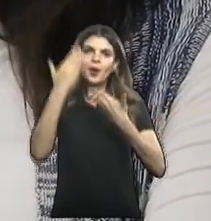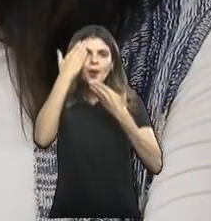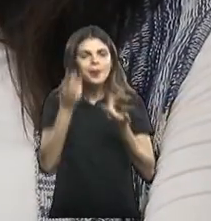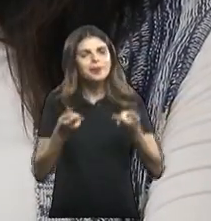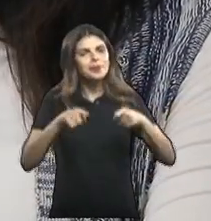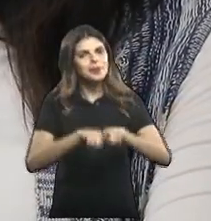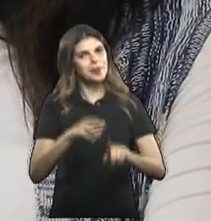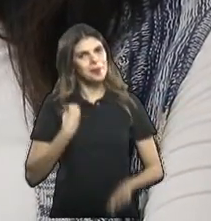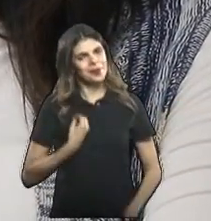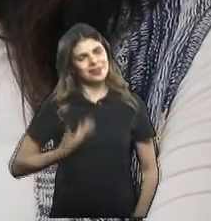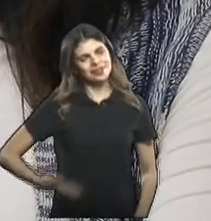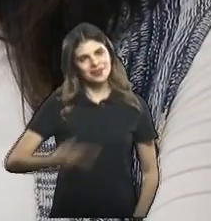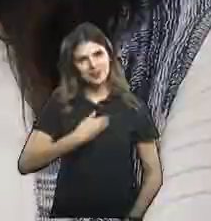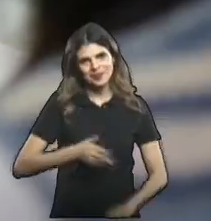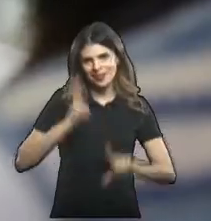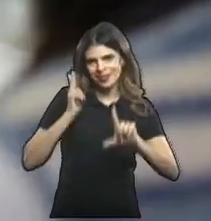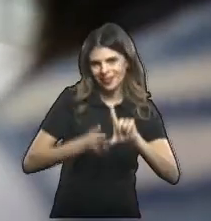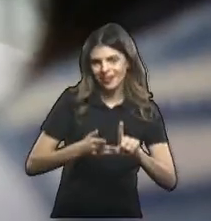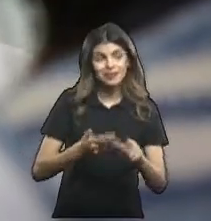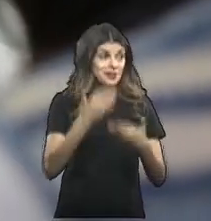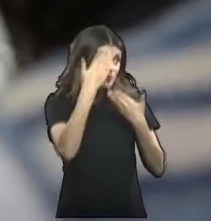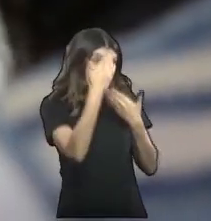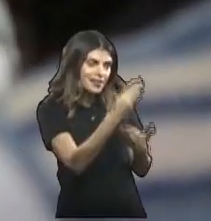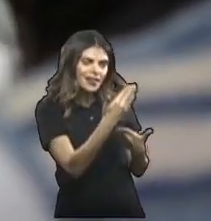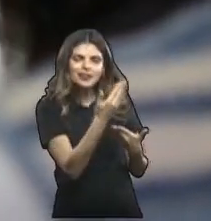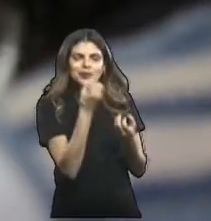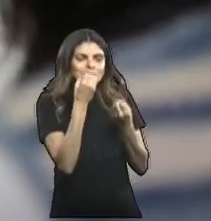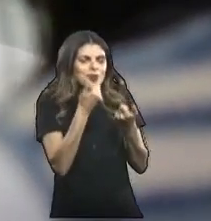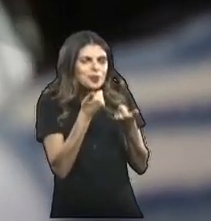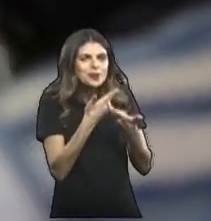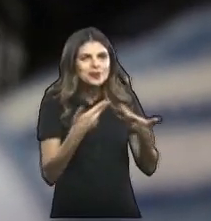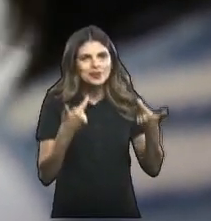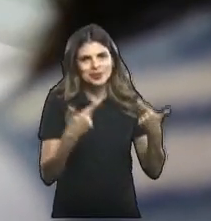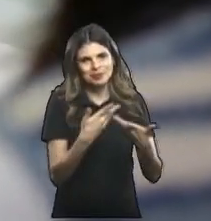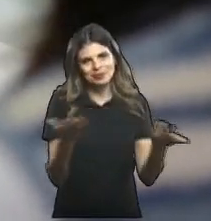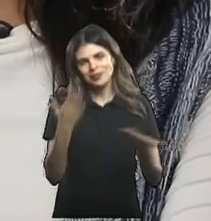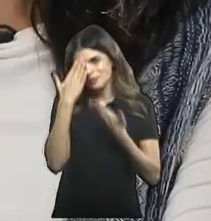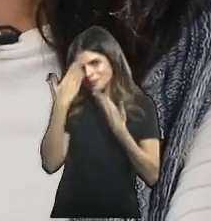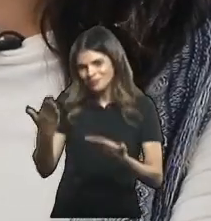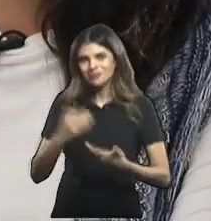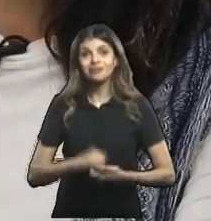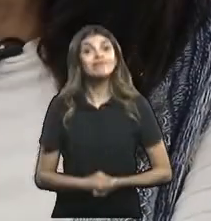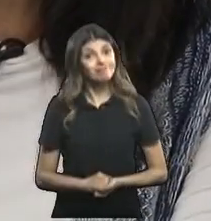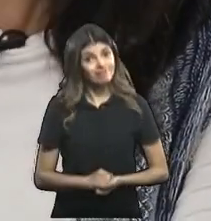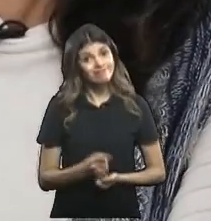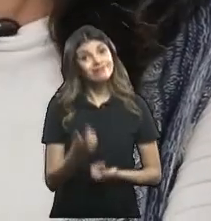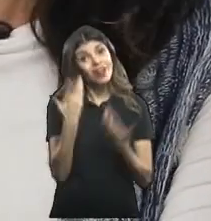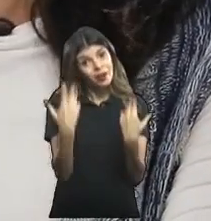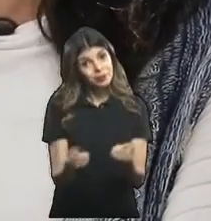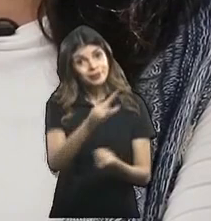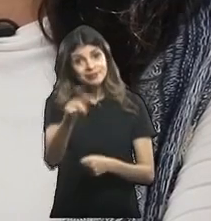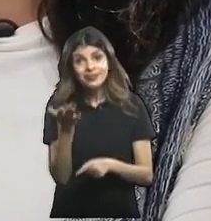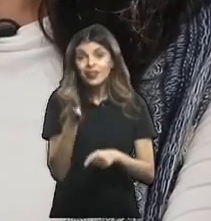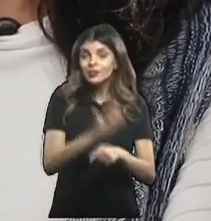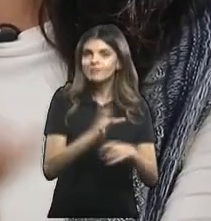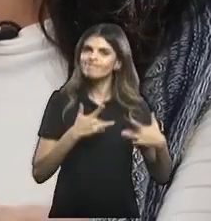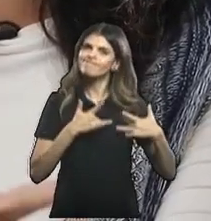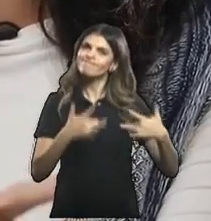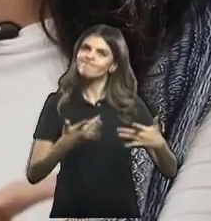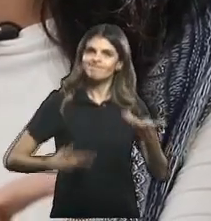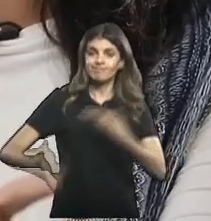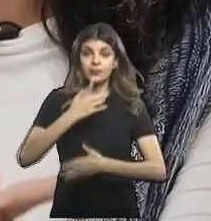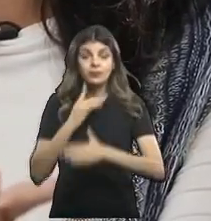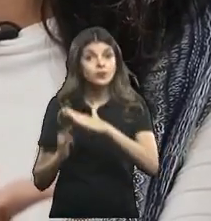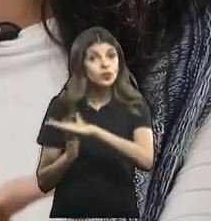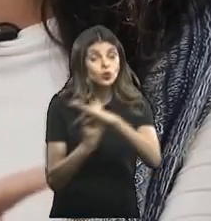participação aqui com a gente, Anderson. Obrigado, Isabela. Tudo de bom para vocês. Obrigada. Faça parte também dessa rede solidária. Os